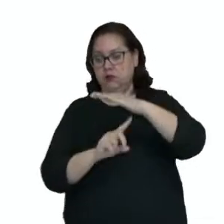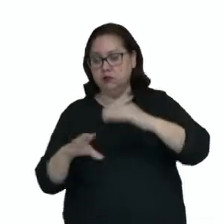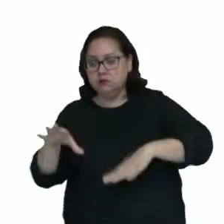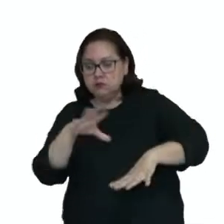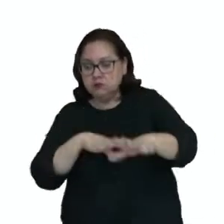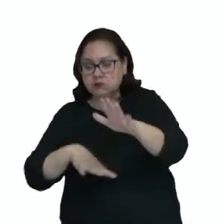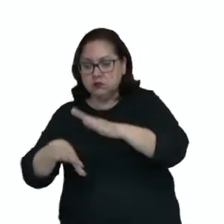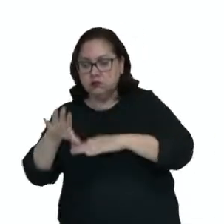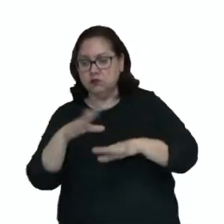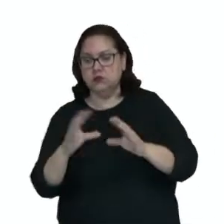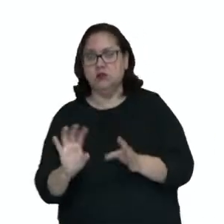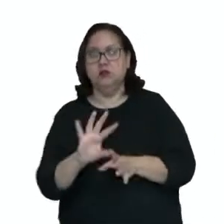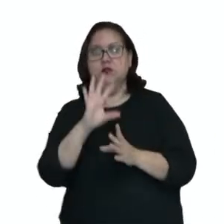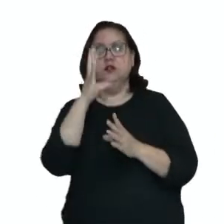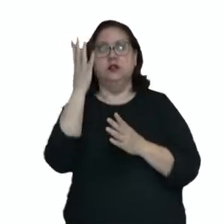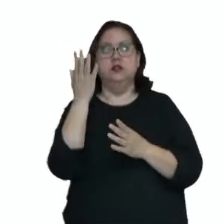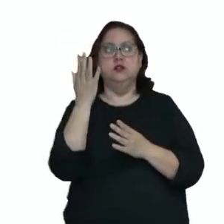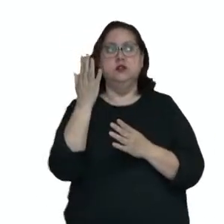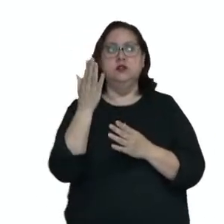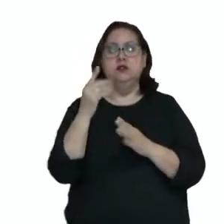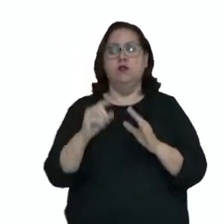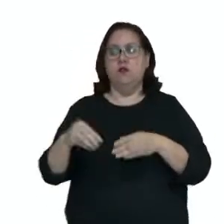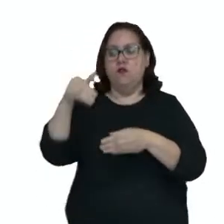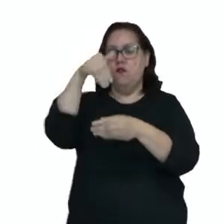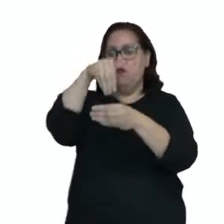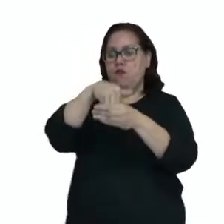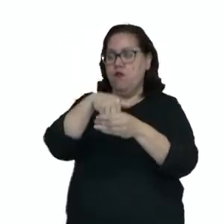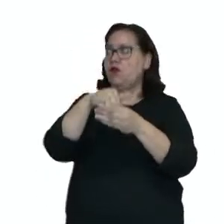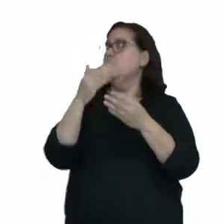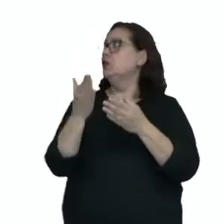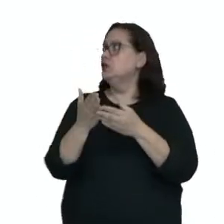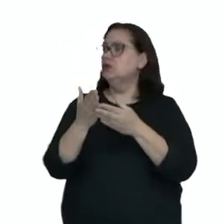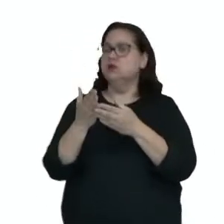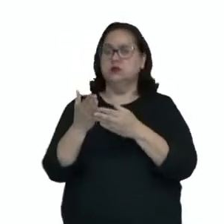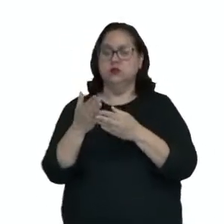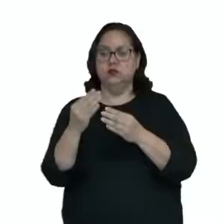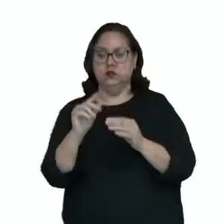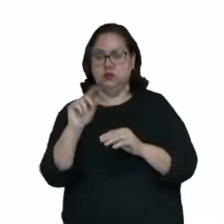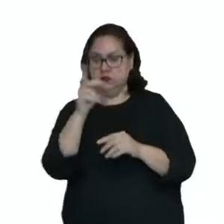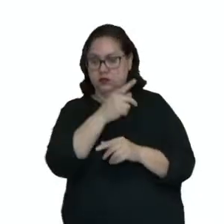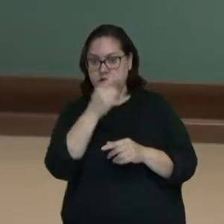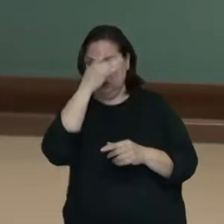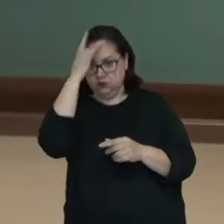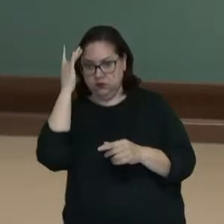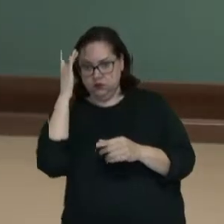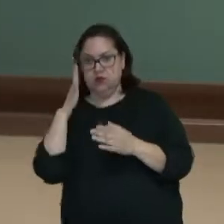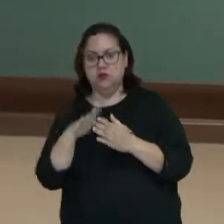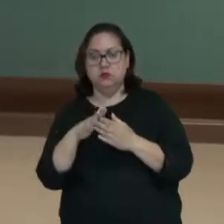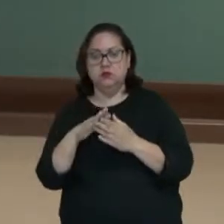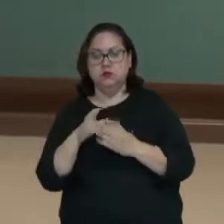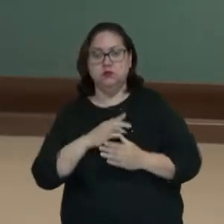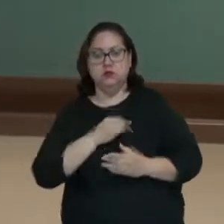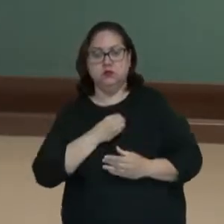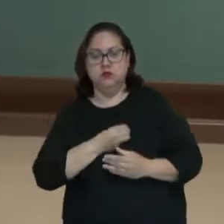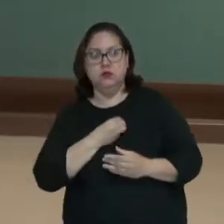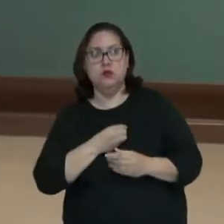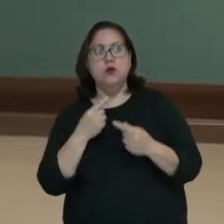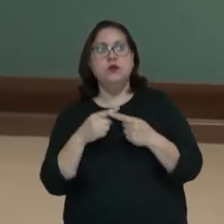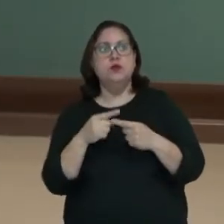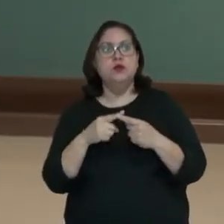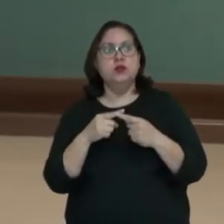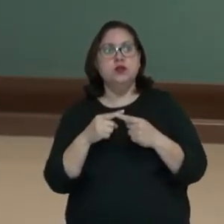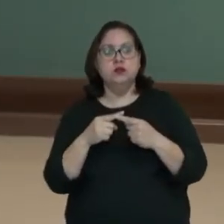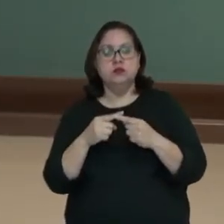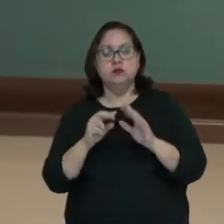organizações políticas acontecem, né? O voto entre os parlamentares. que estão lá porque estão